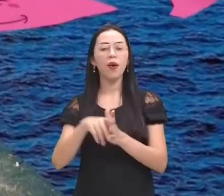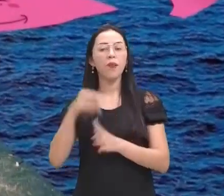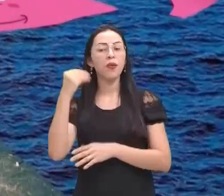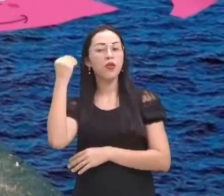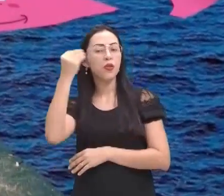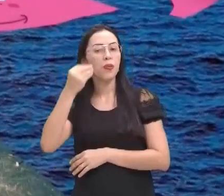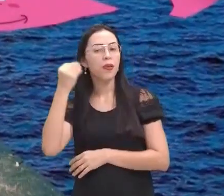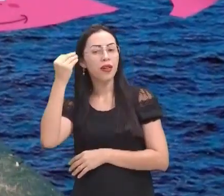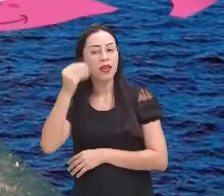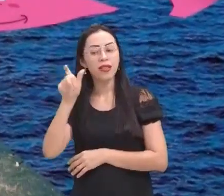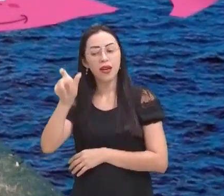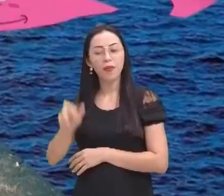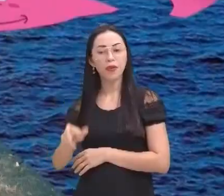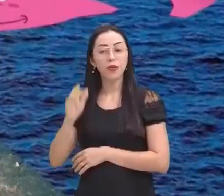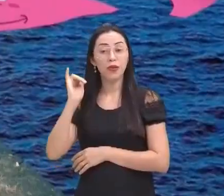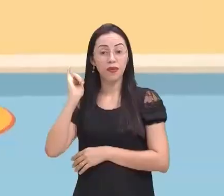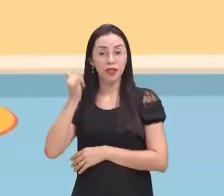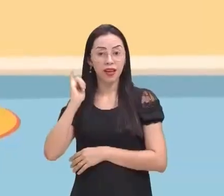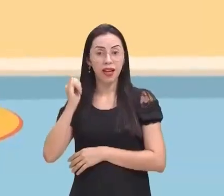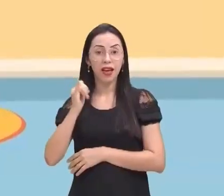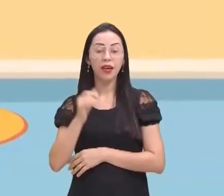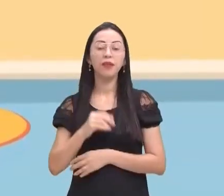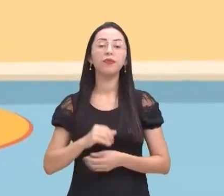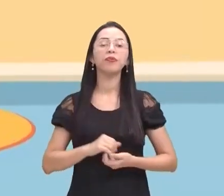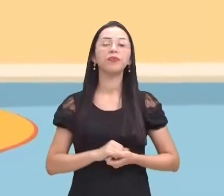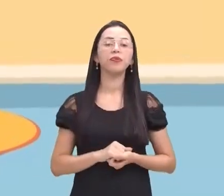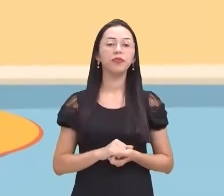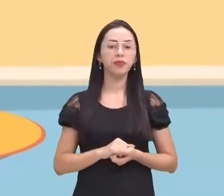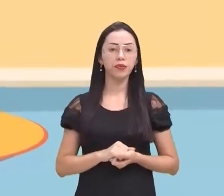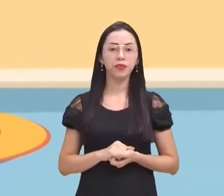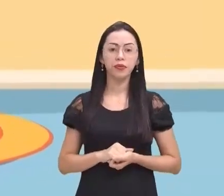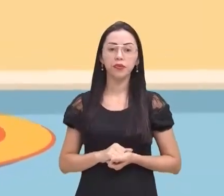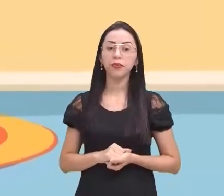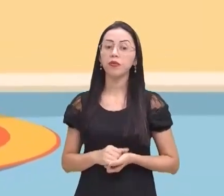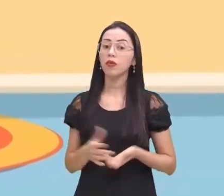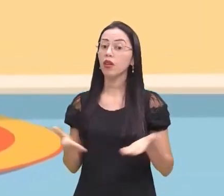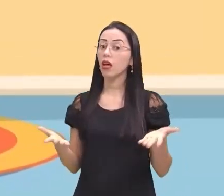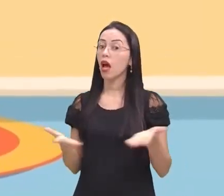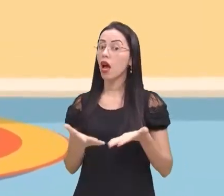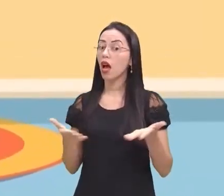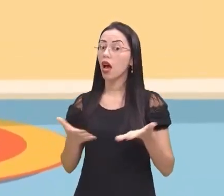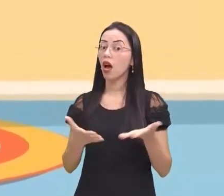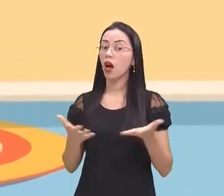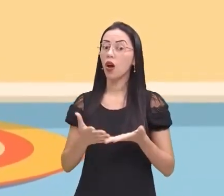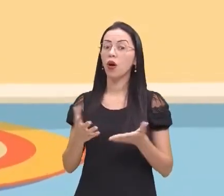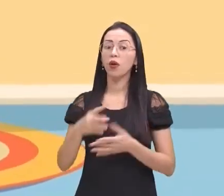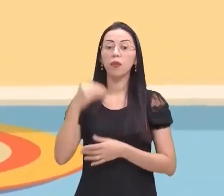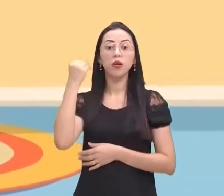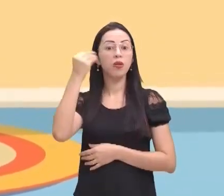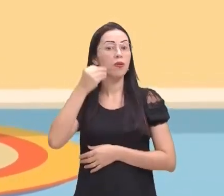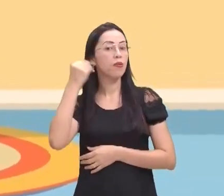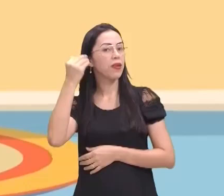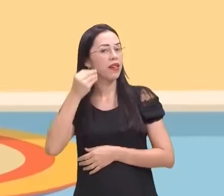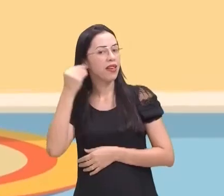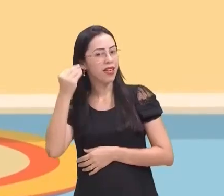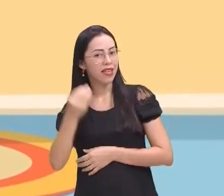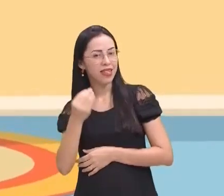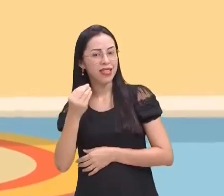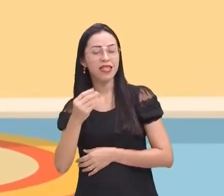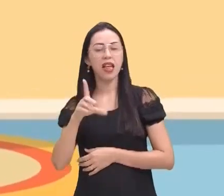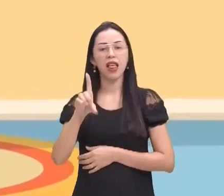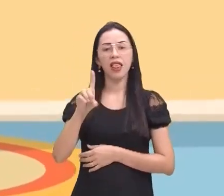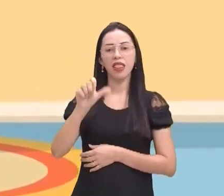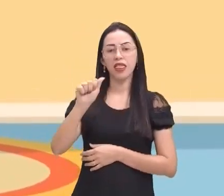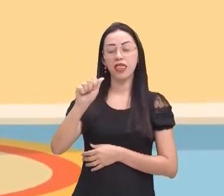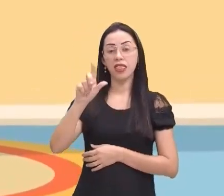na Amazônia. Então, vamos lá? Agora um relato feito especialmente para vocês pelo Davi, neto de uma amiga minha, sobre